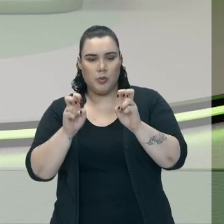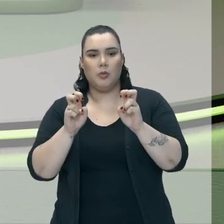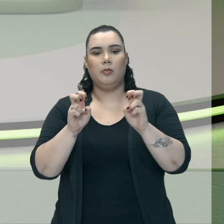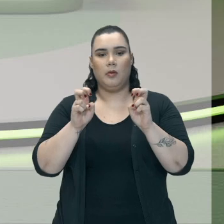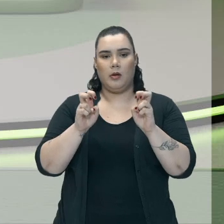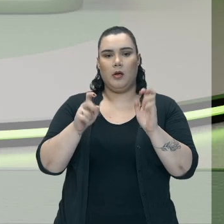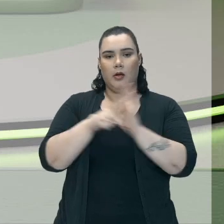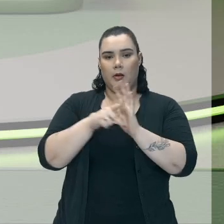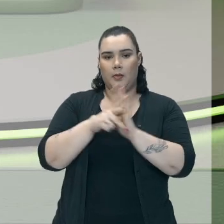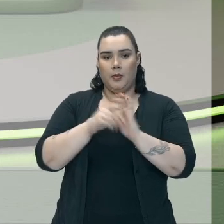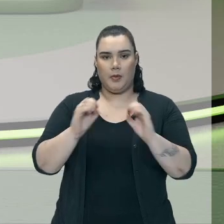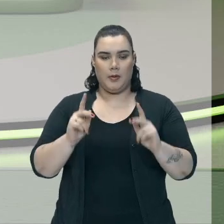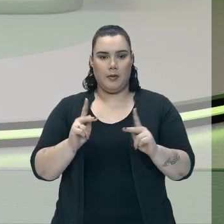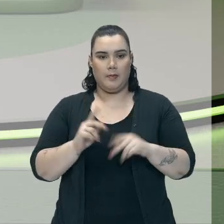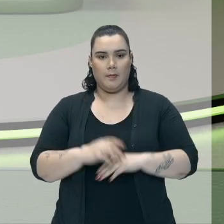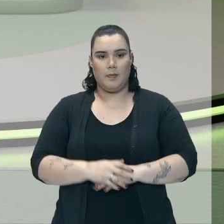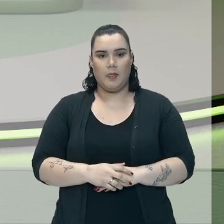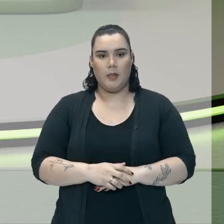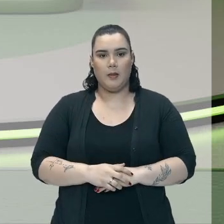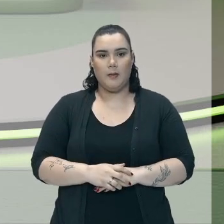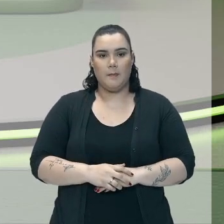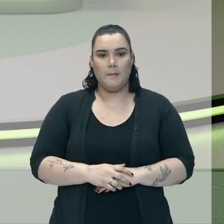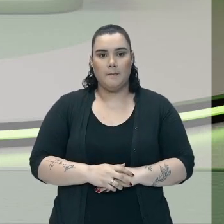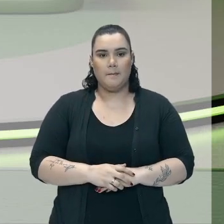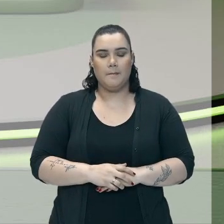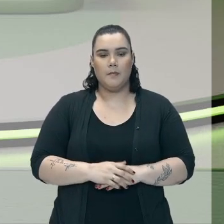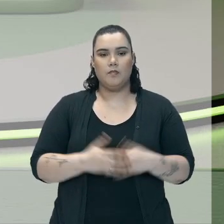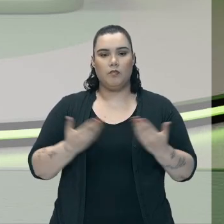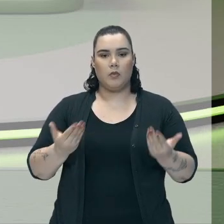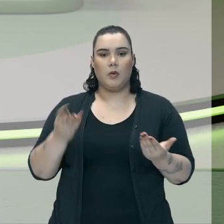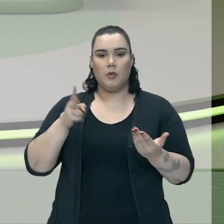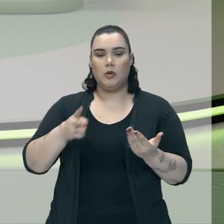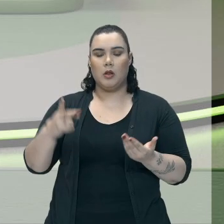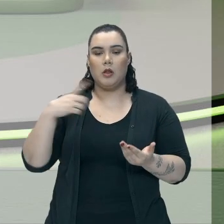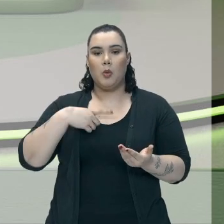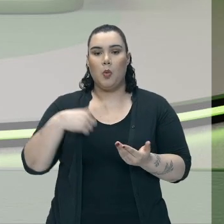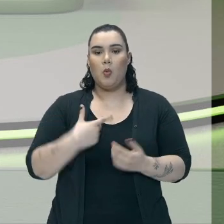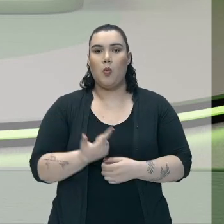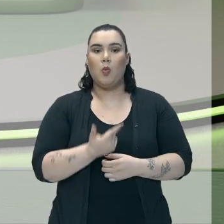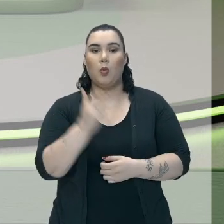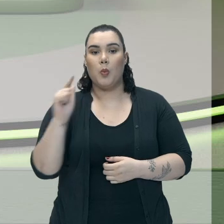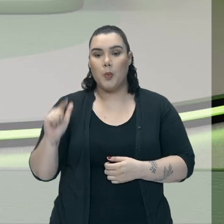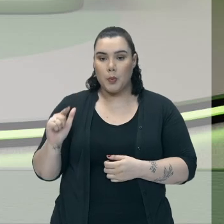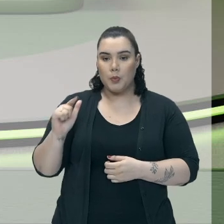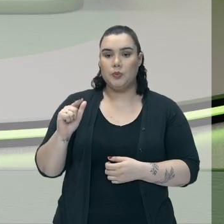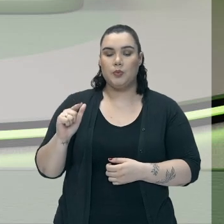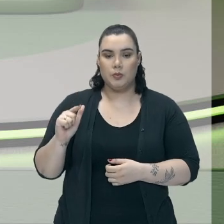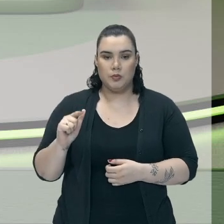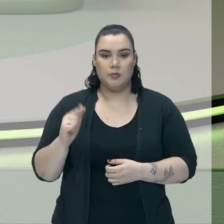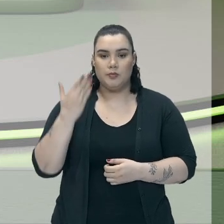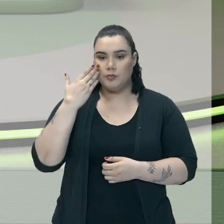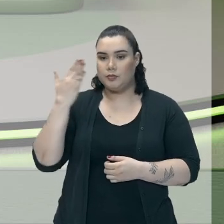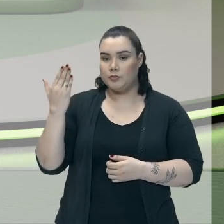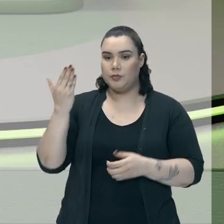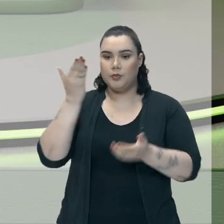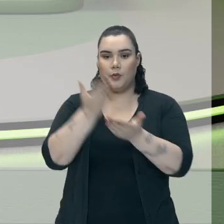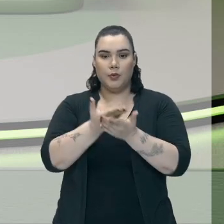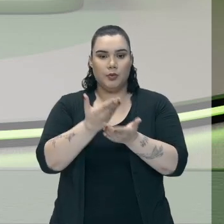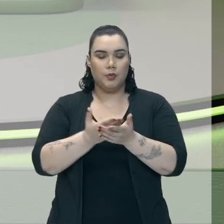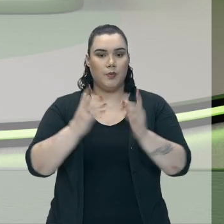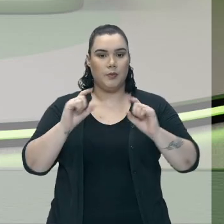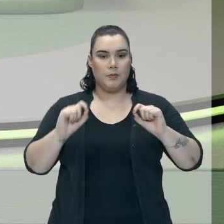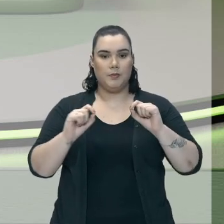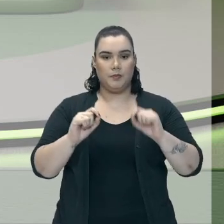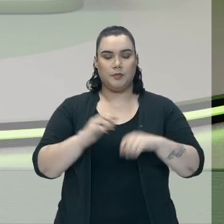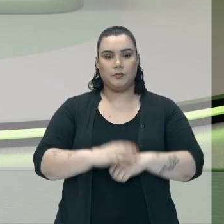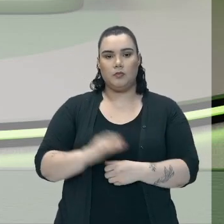da astronomia. Bem, continuando então, a gente tem mais uma subdivisão aí da astronomia,